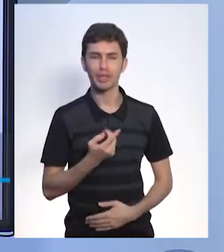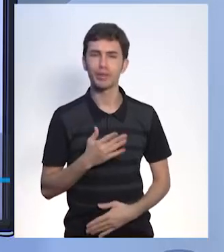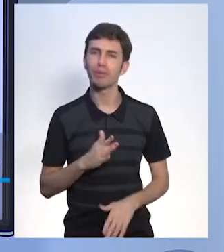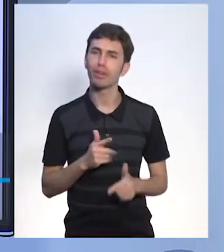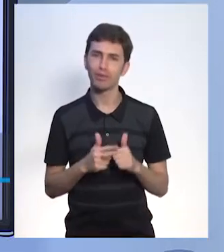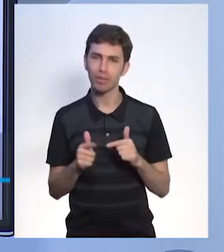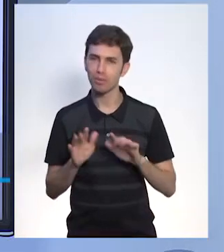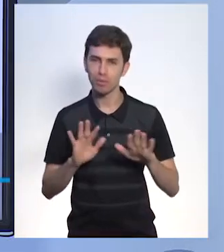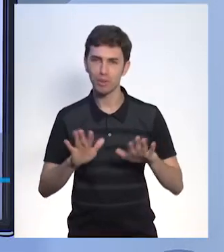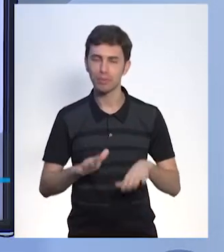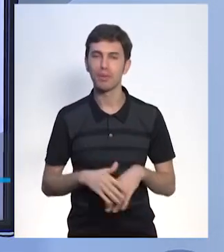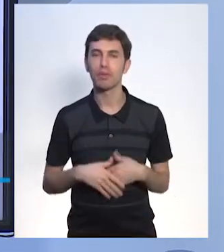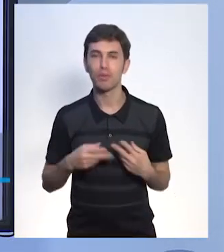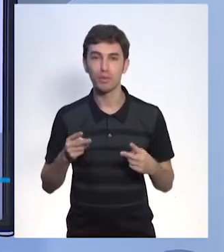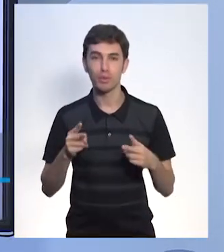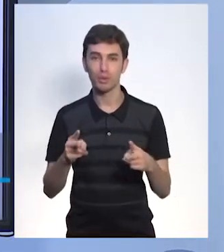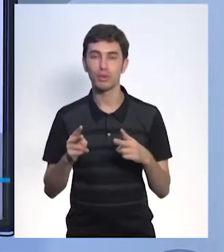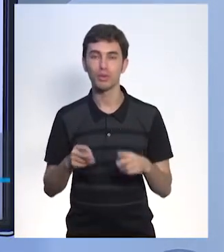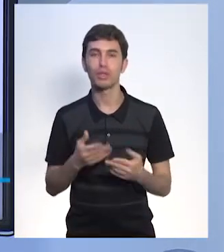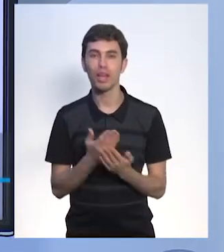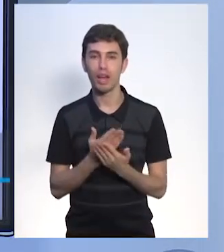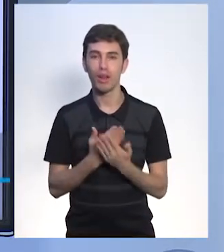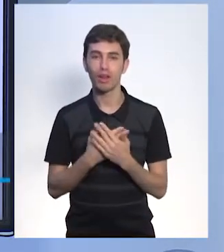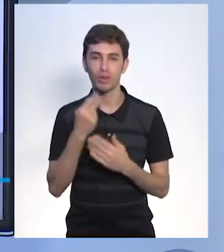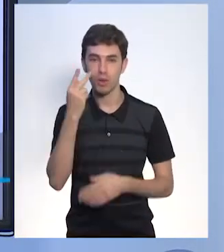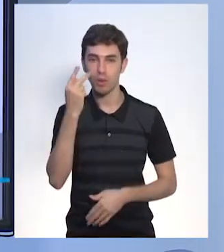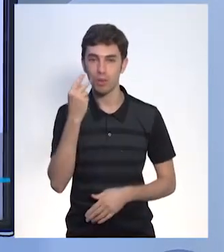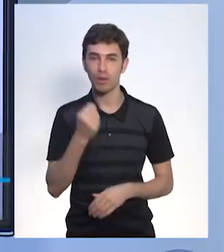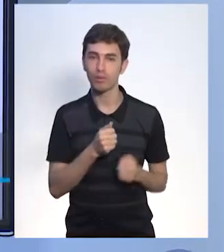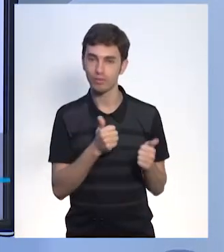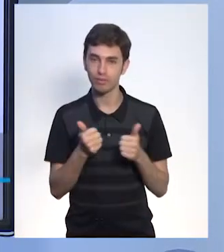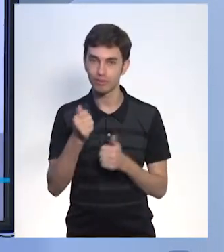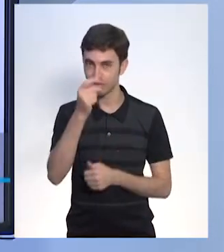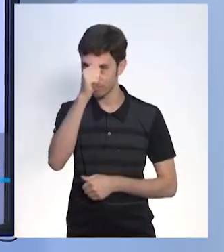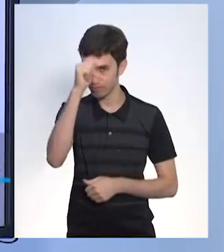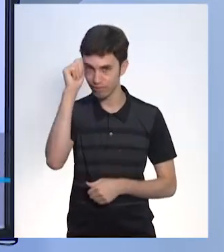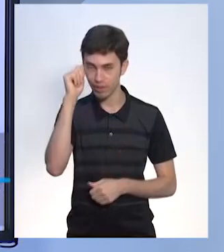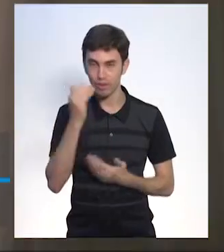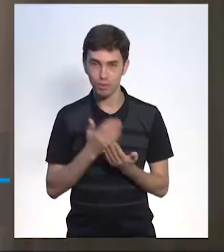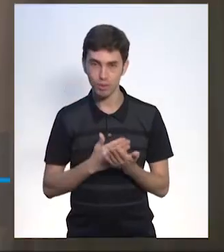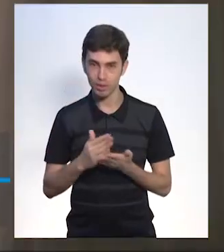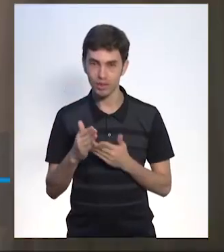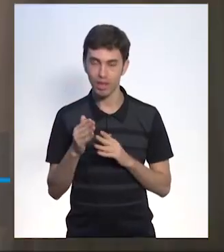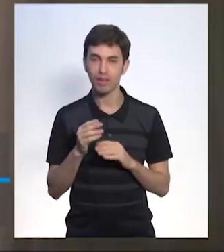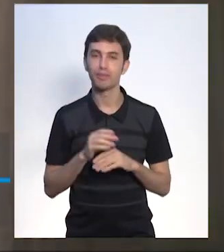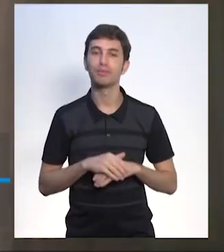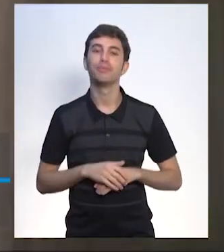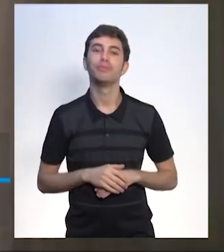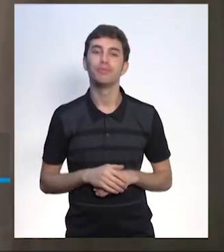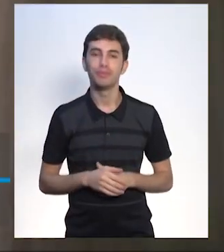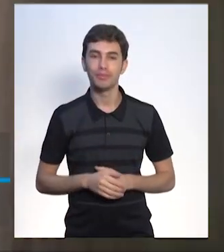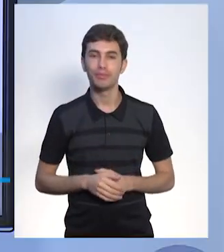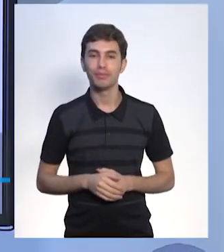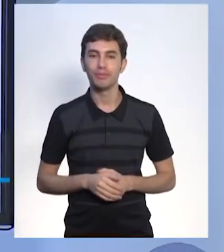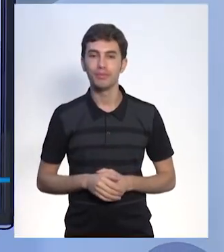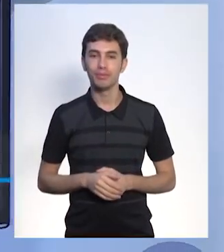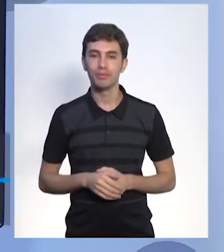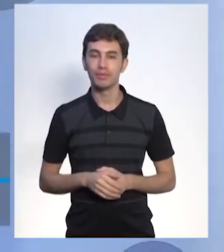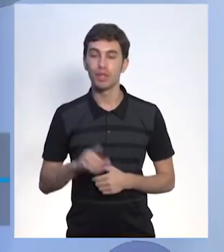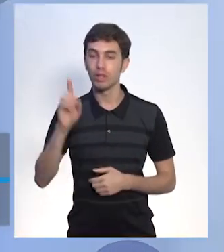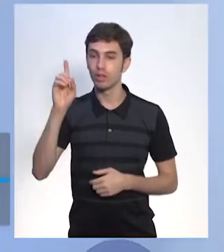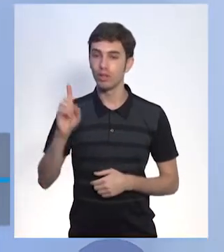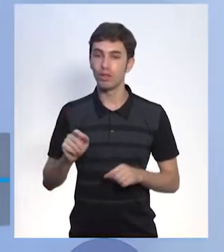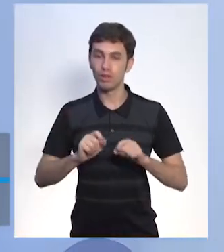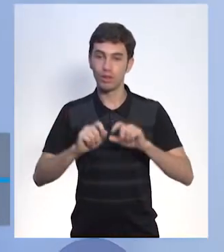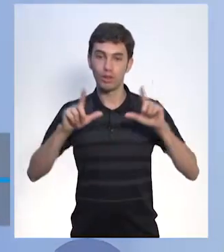toca o barco e vamos conduzir a aula normal. Tudo bem, Alê? Começar a aula? Tranquilo. Vamos começar então. Vamos olha sim. lá. Nosso diretor vai